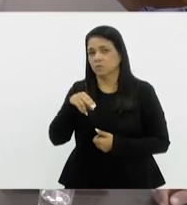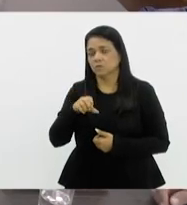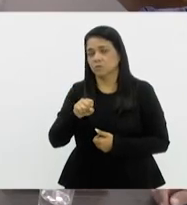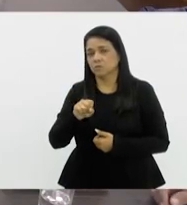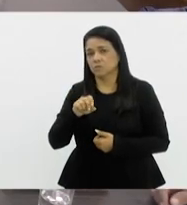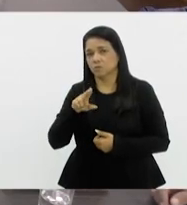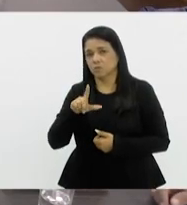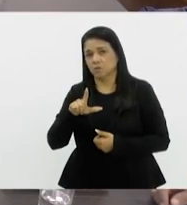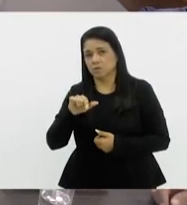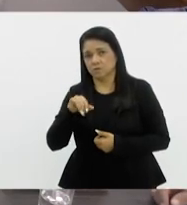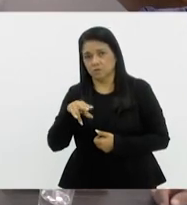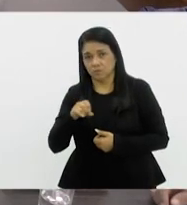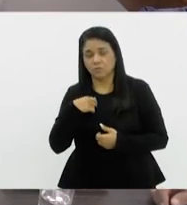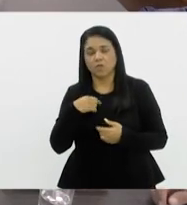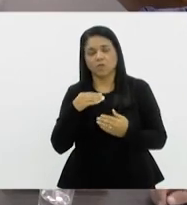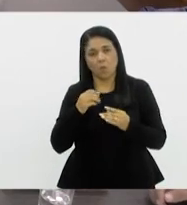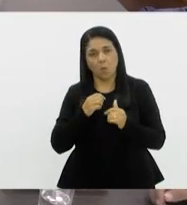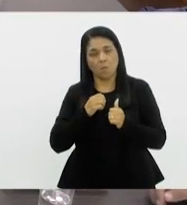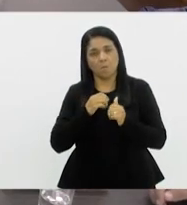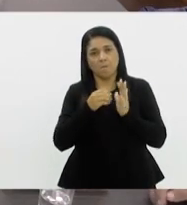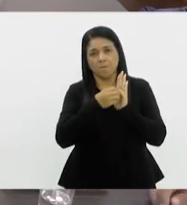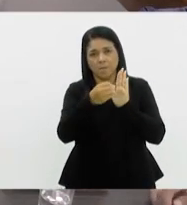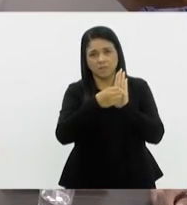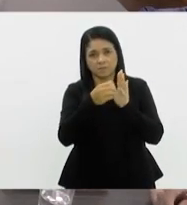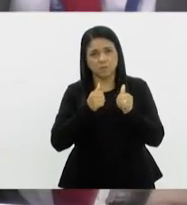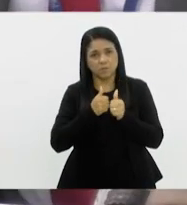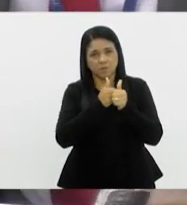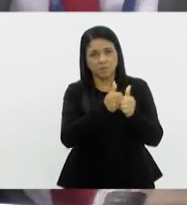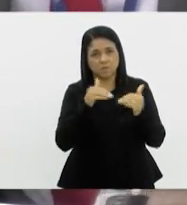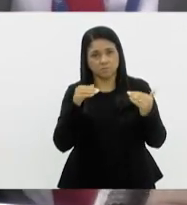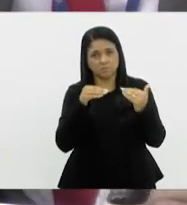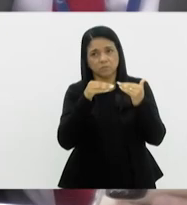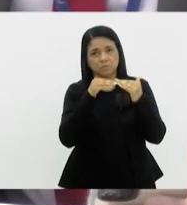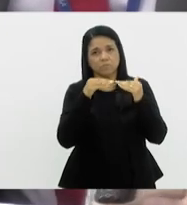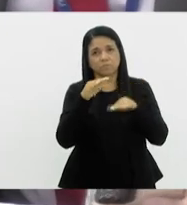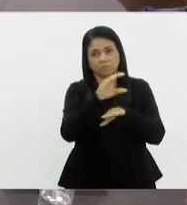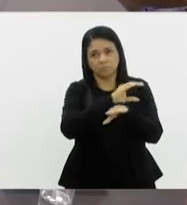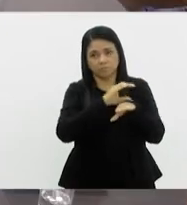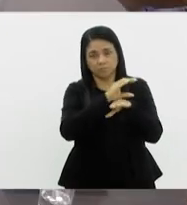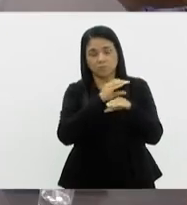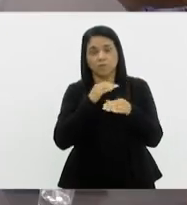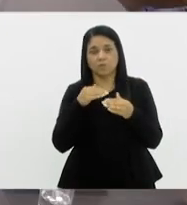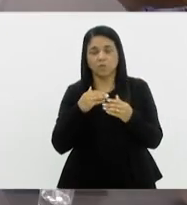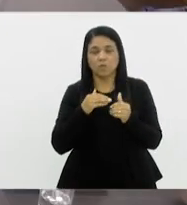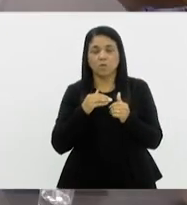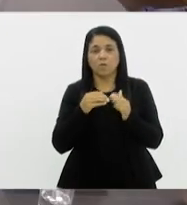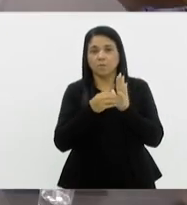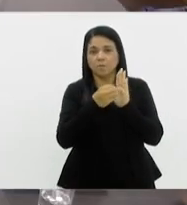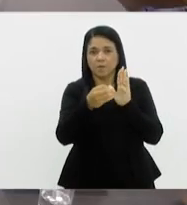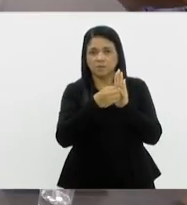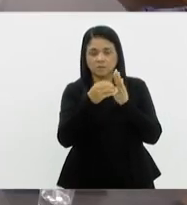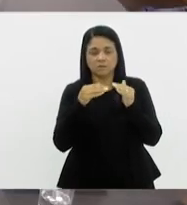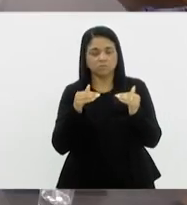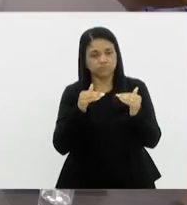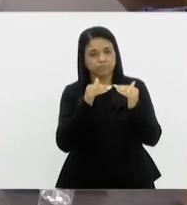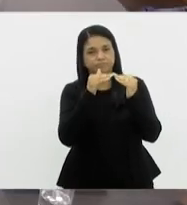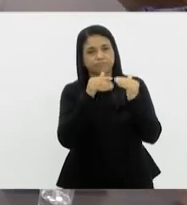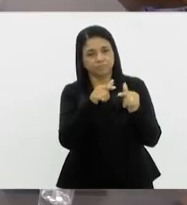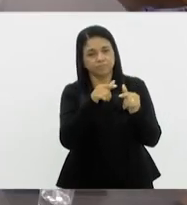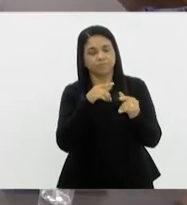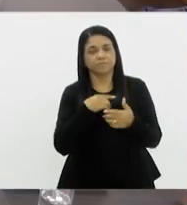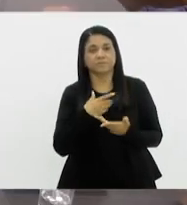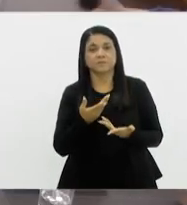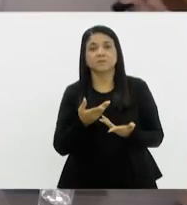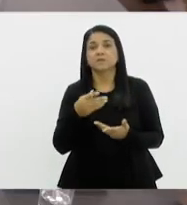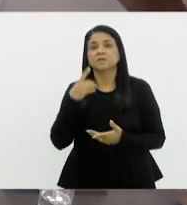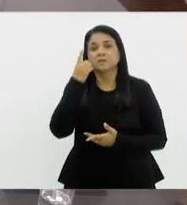vou acompanhar o parecer pela constitucionalidade. Deputada Verônica. Eu vou acompanhar o parecer de Vossa Excelência. Deputado